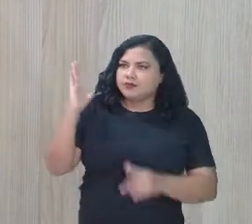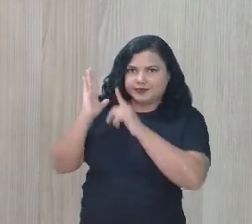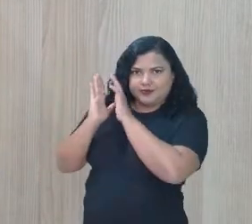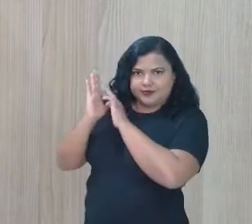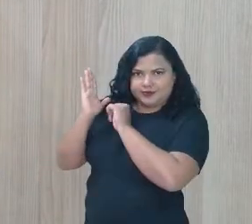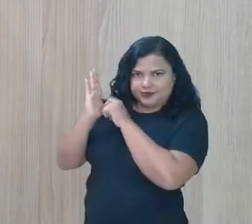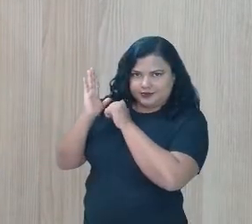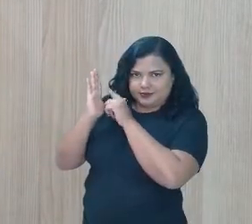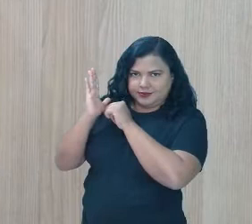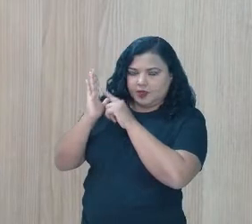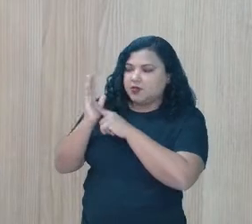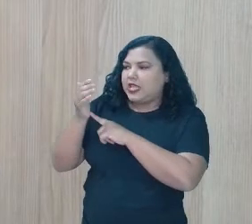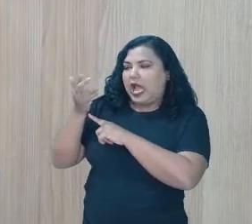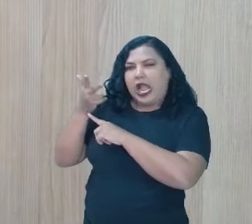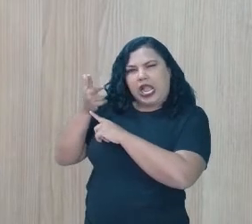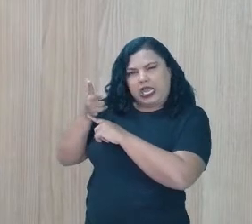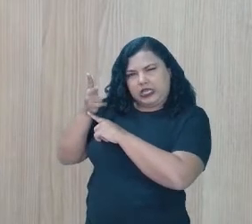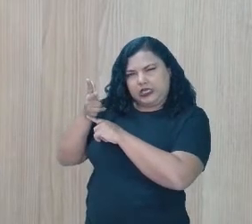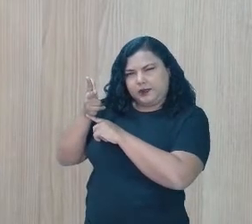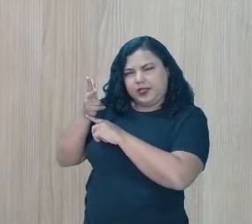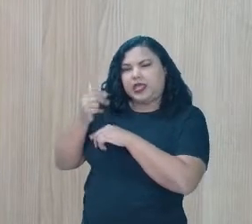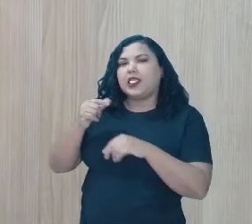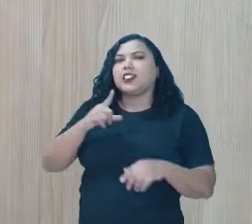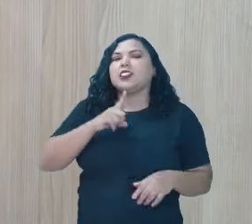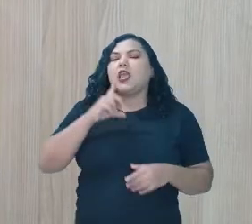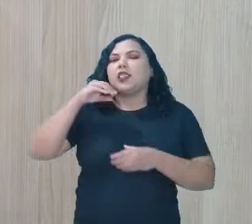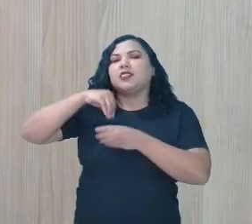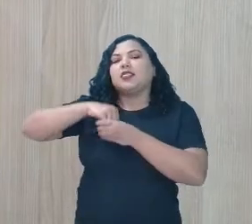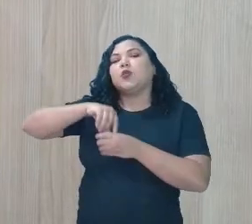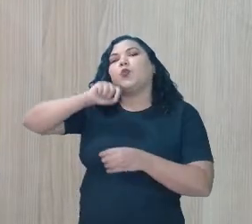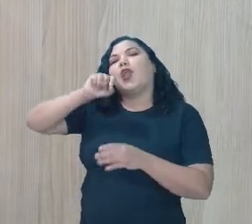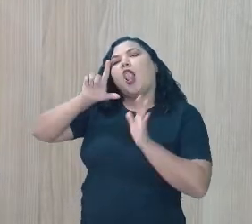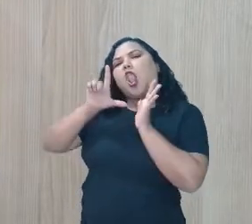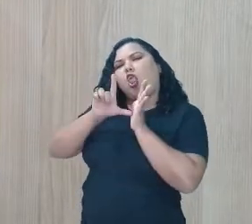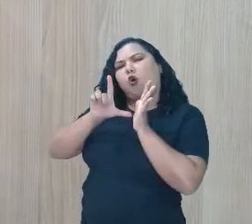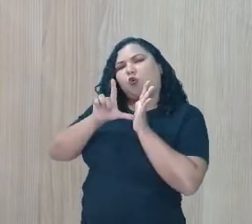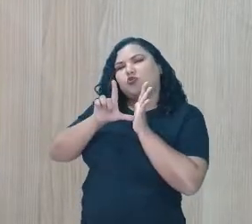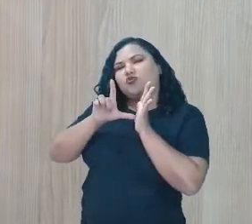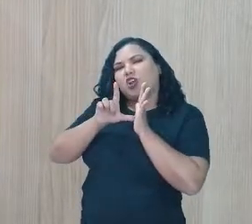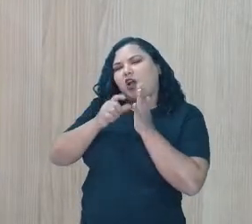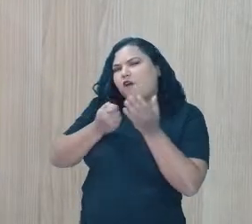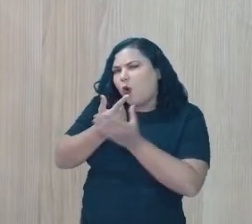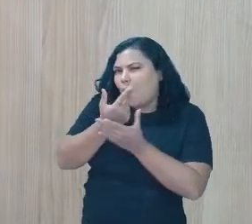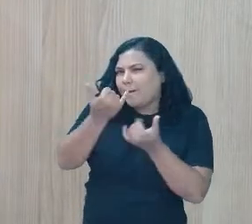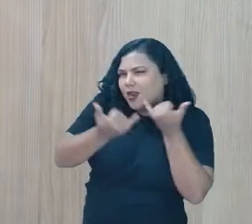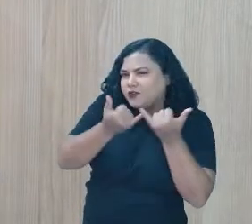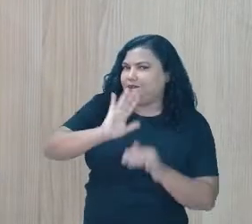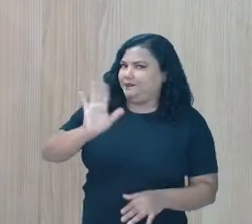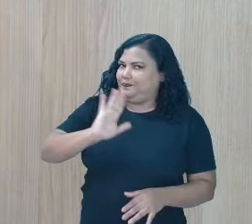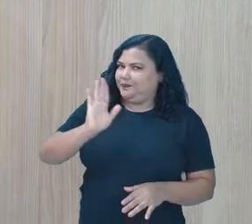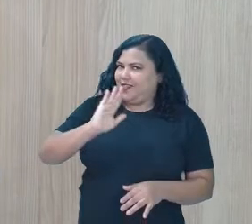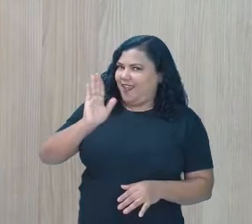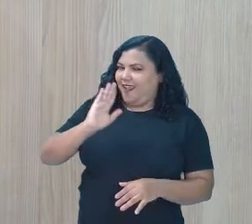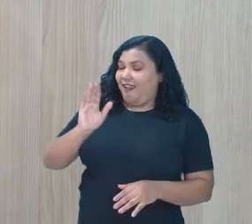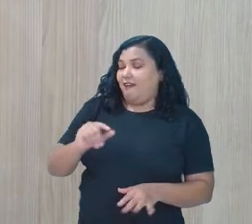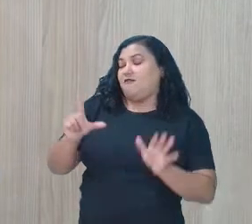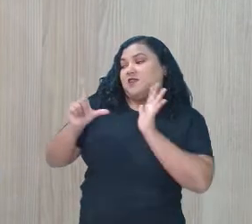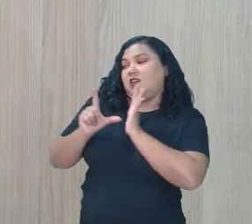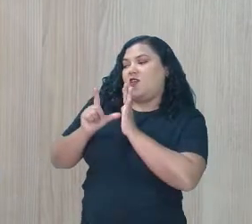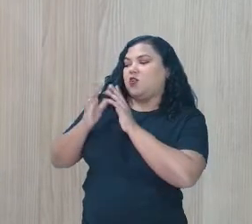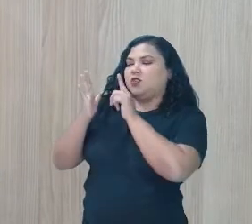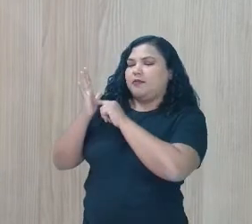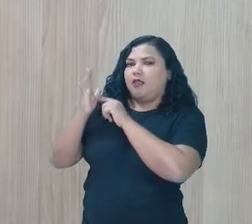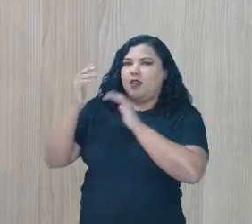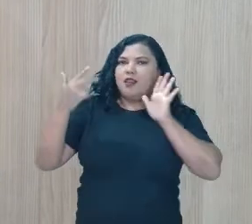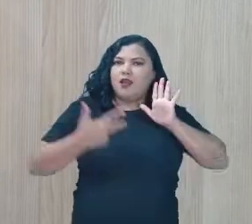celular, aonde tem lá pra gente comprar joguinho, não vai não, vai lá nos aplicativos, põe o Educa